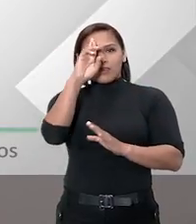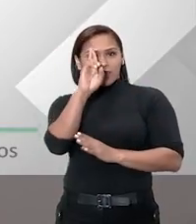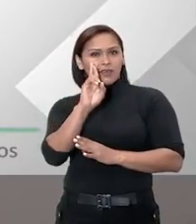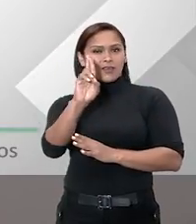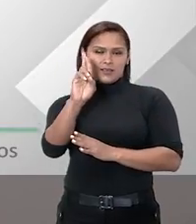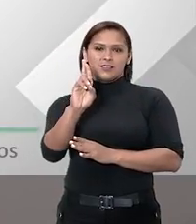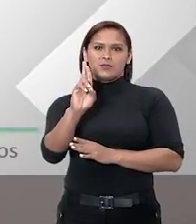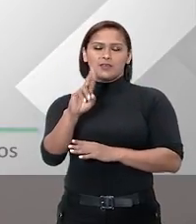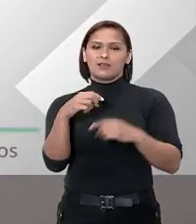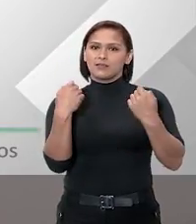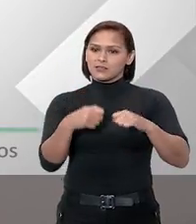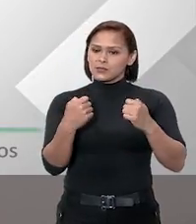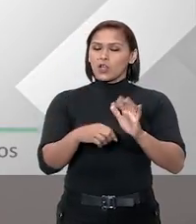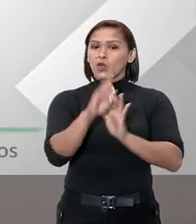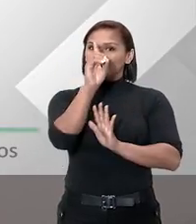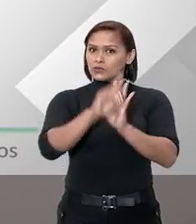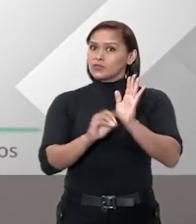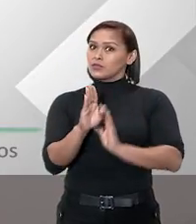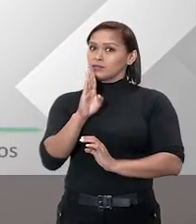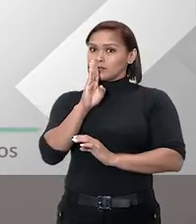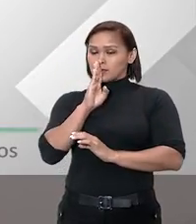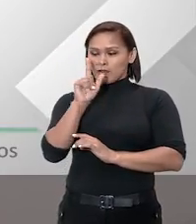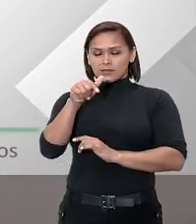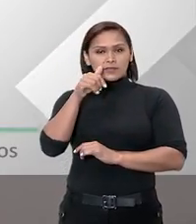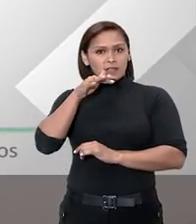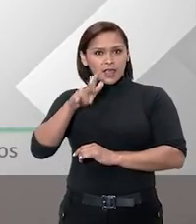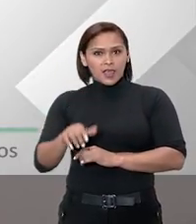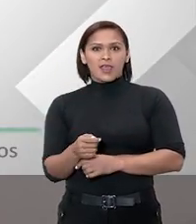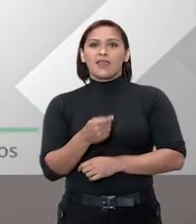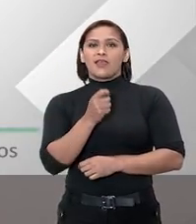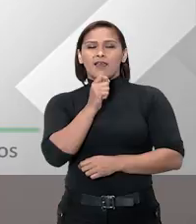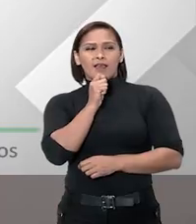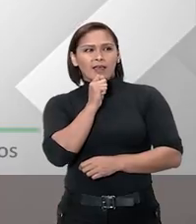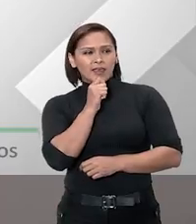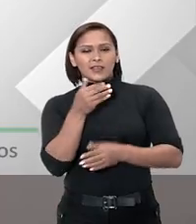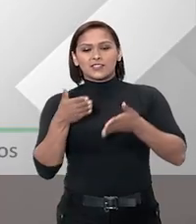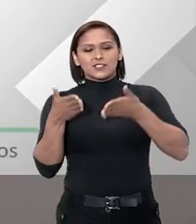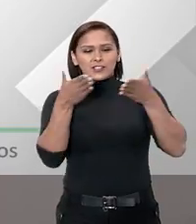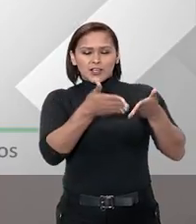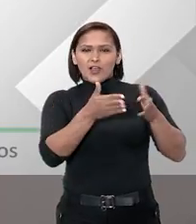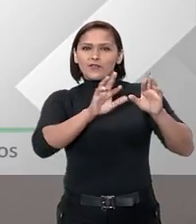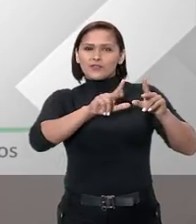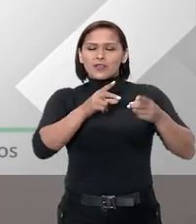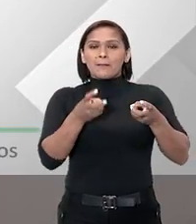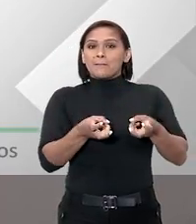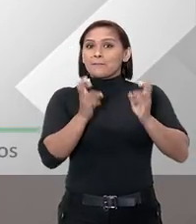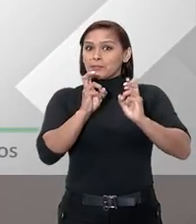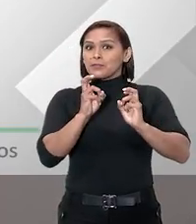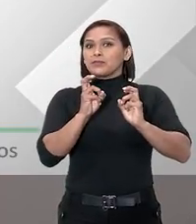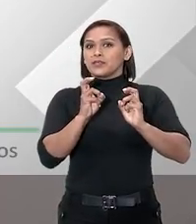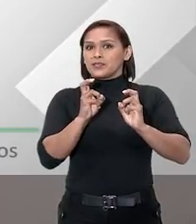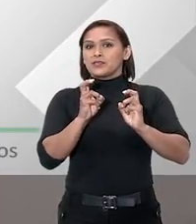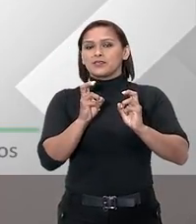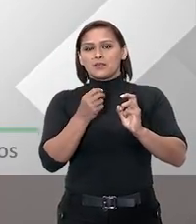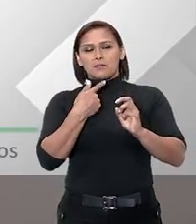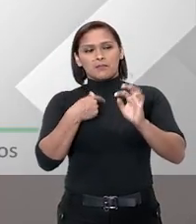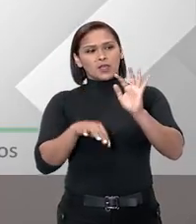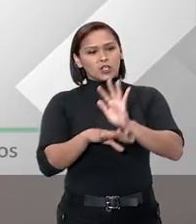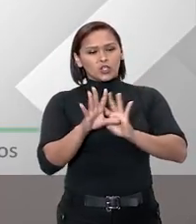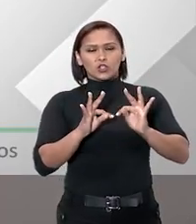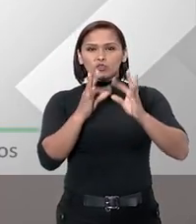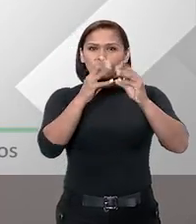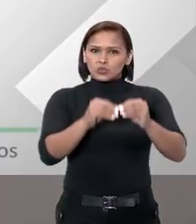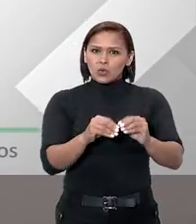respeitar, se for necessário, o direito ao seu silêncio, ainda que seja de forma indireta, percebendo que a sua cura